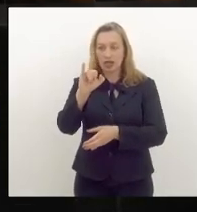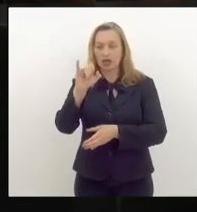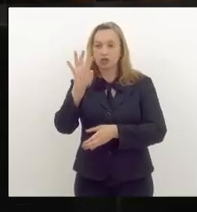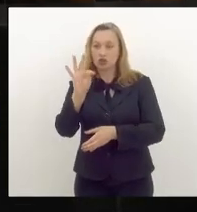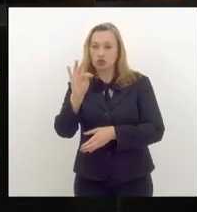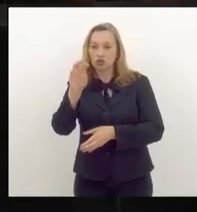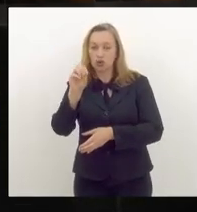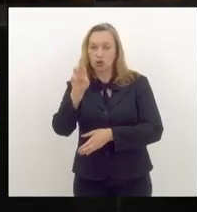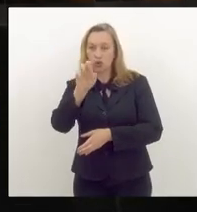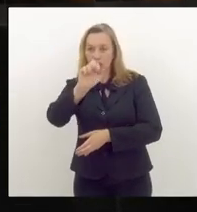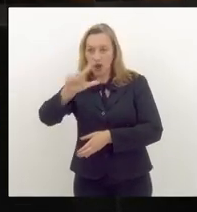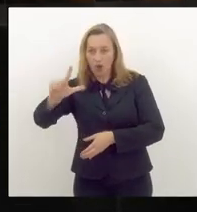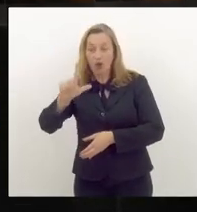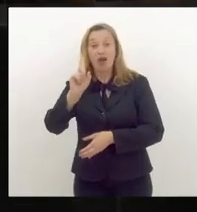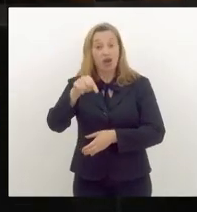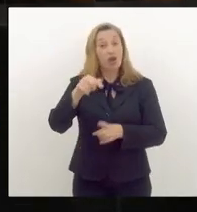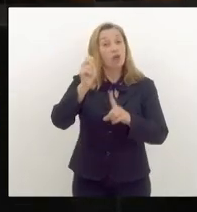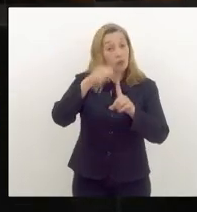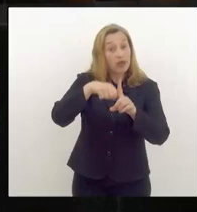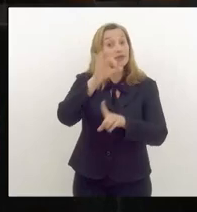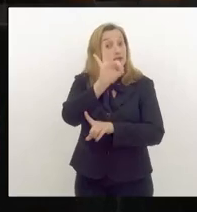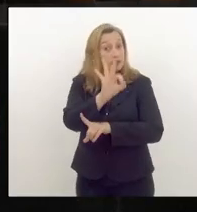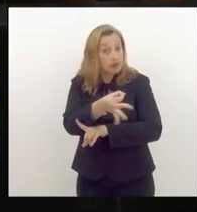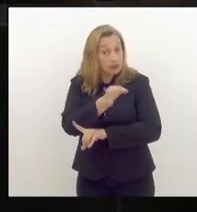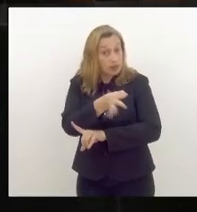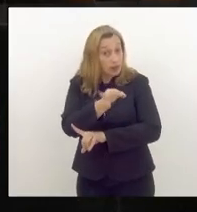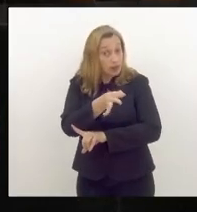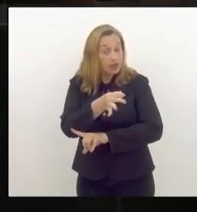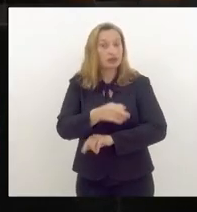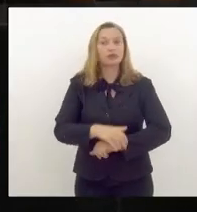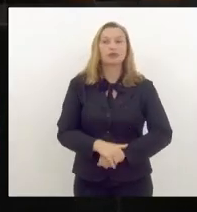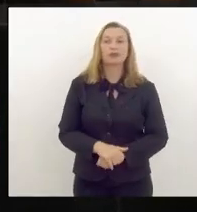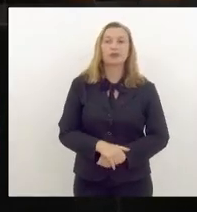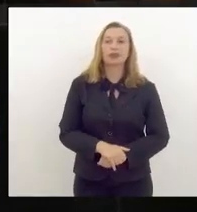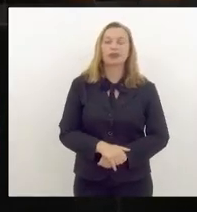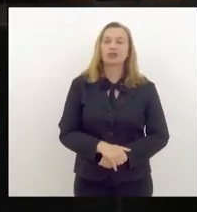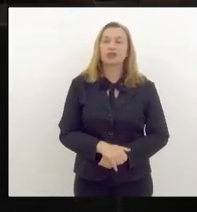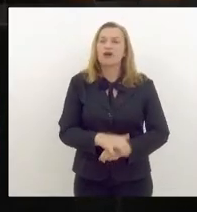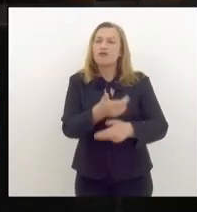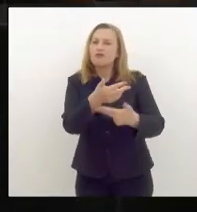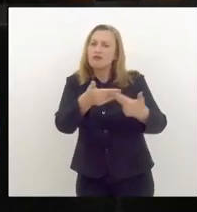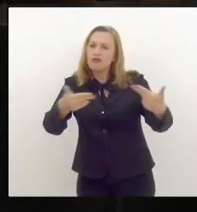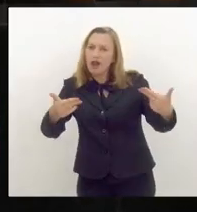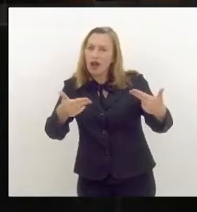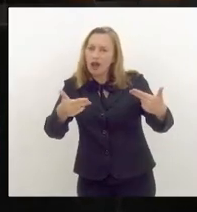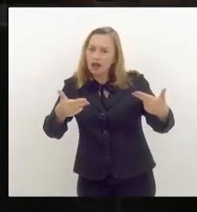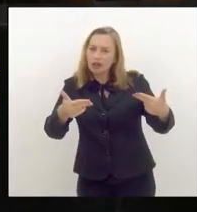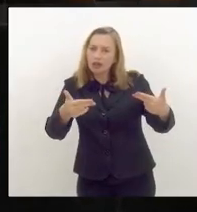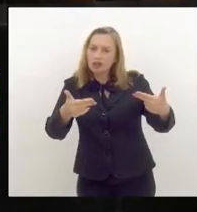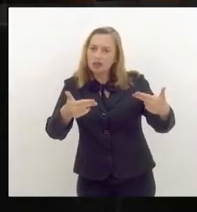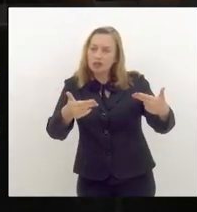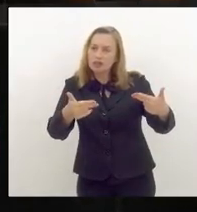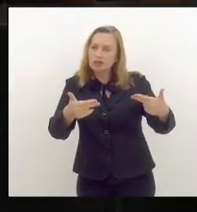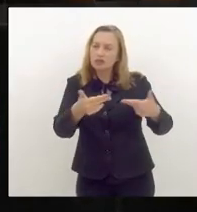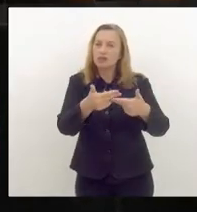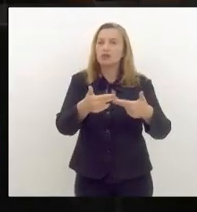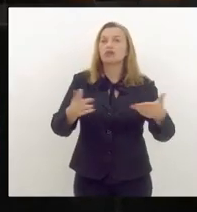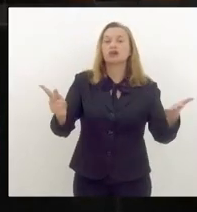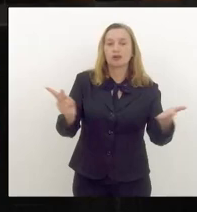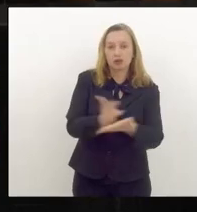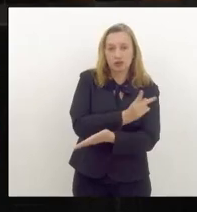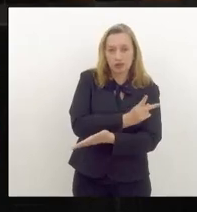bom então esse é um mês evidentemente uma série de etapas a serem cumpridas